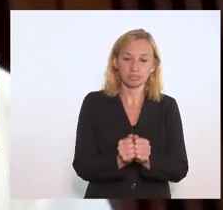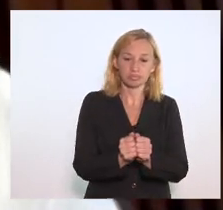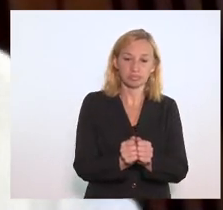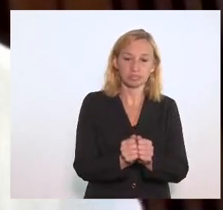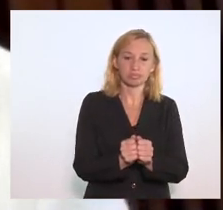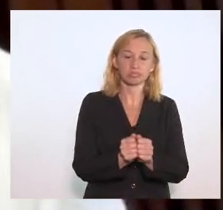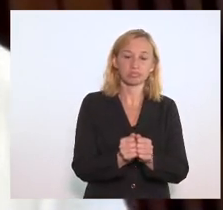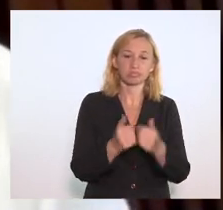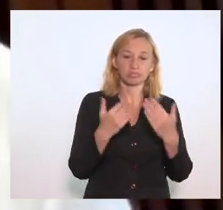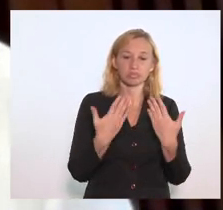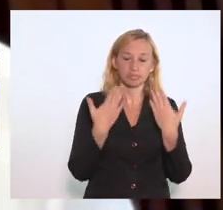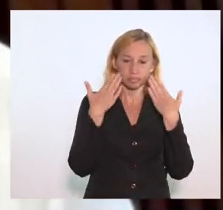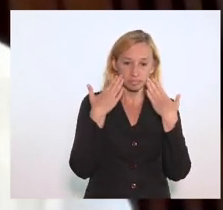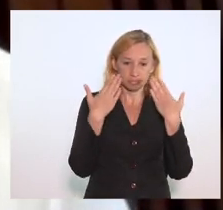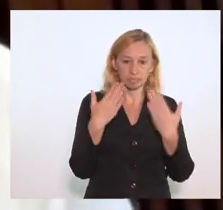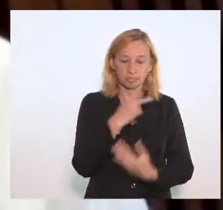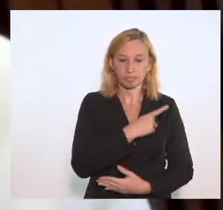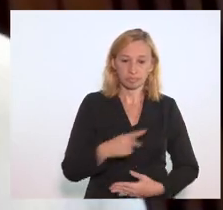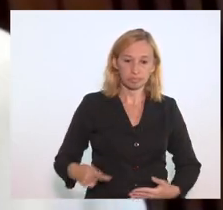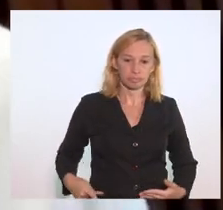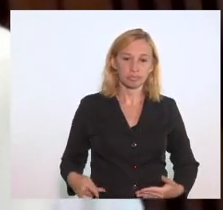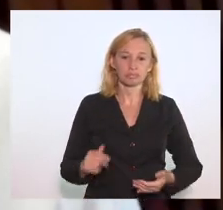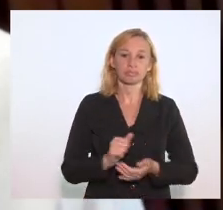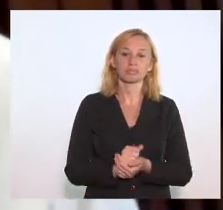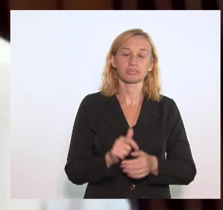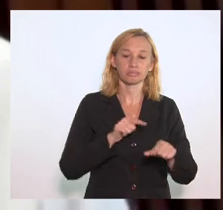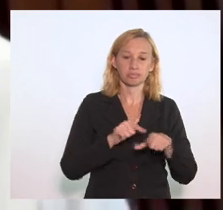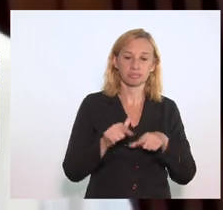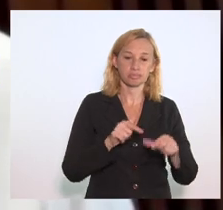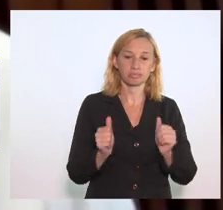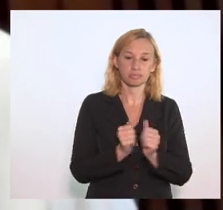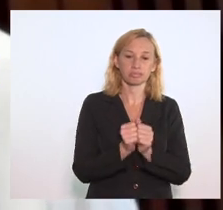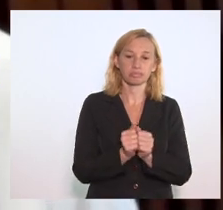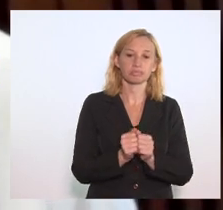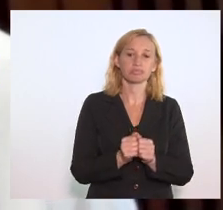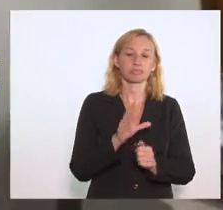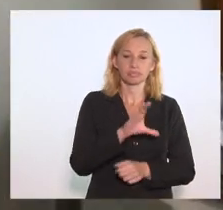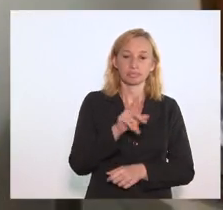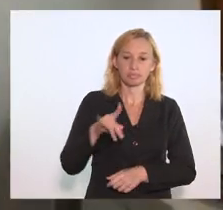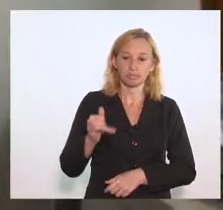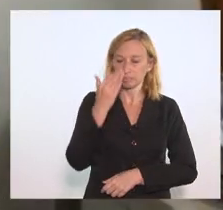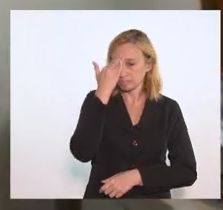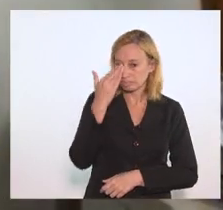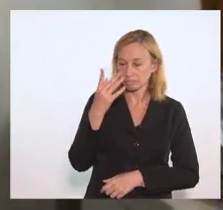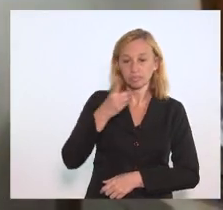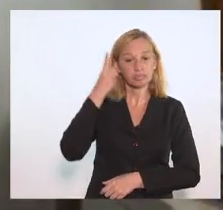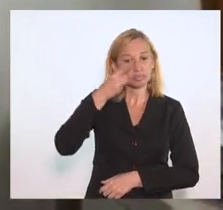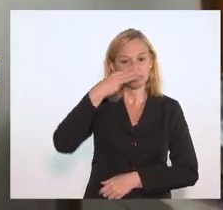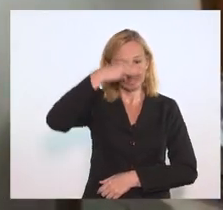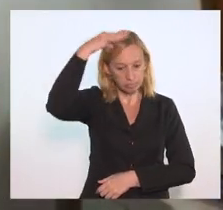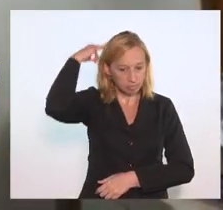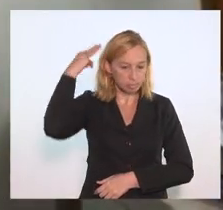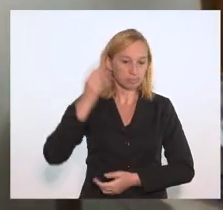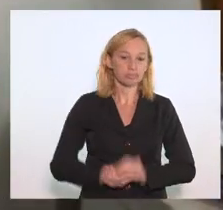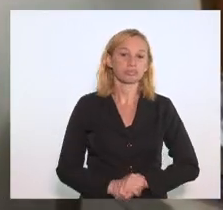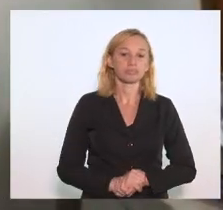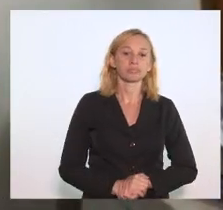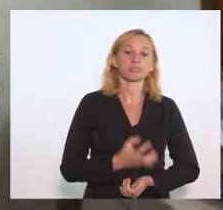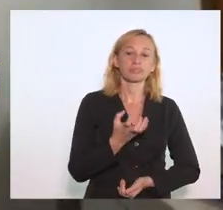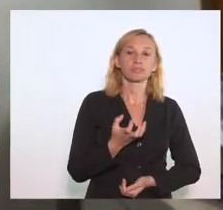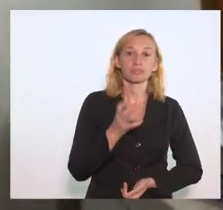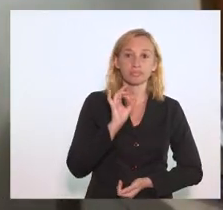por Vossa Excelência, apresentar um trabalho em conjunto nessa CPI. Obrigado. Obrigado, deputado Márcio Pacheco. Queria